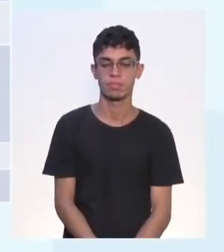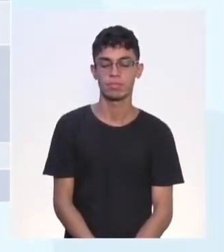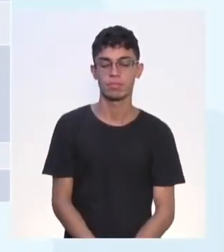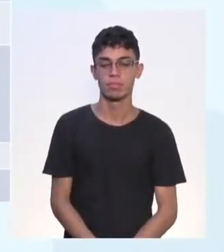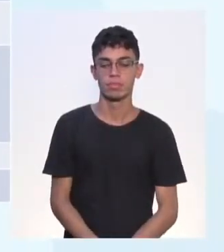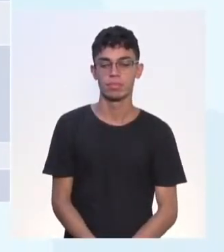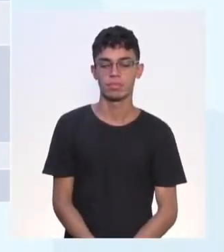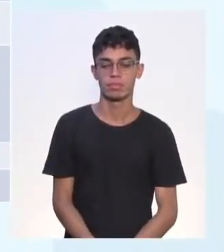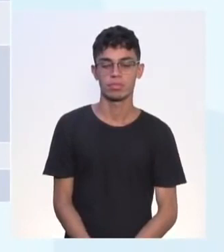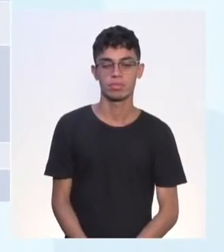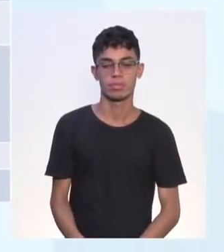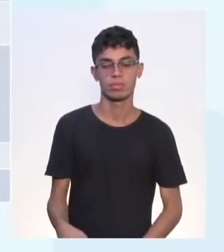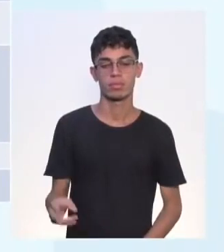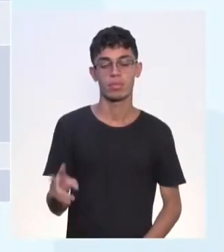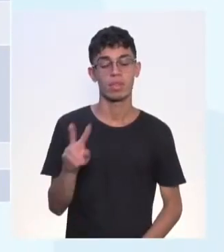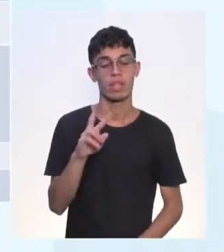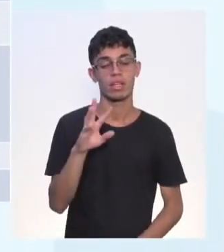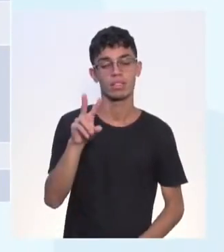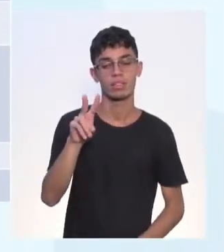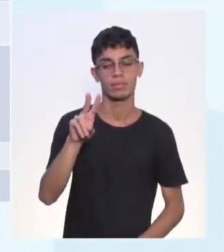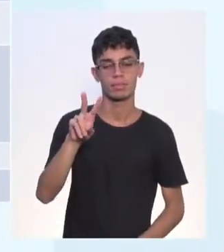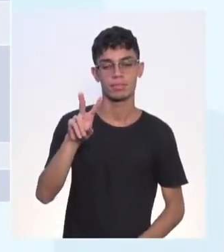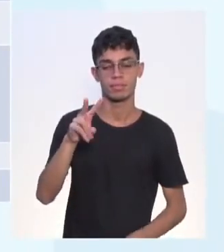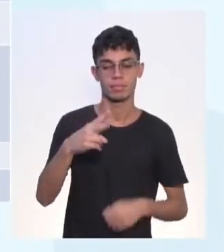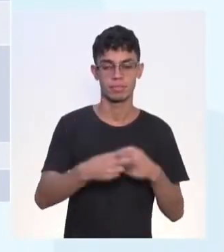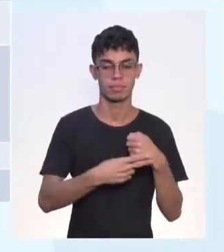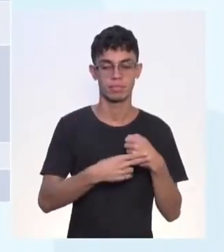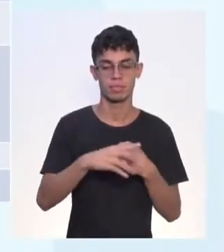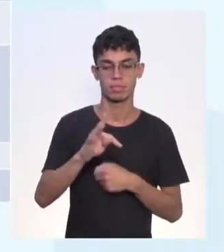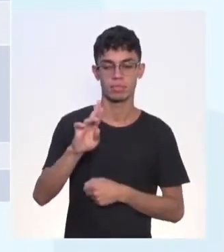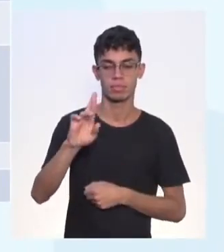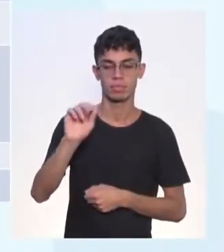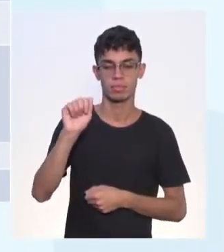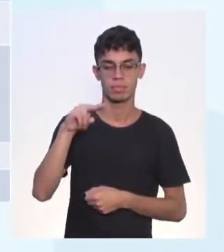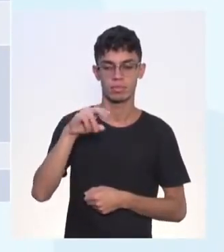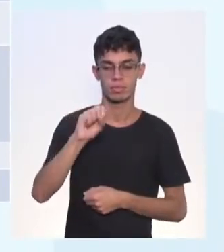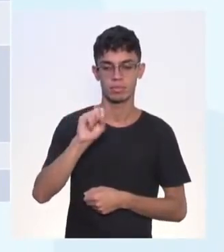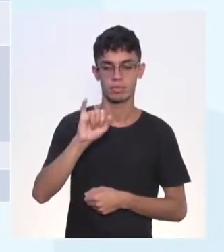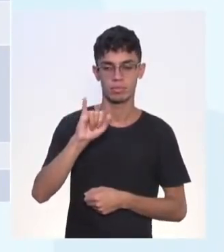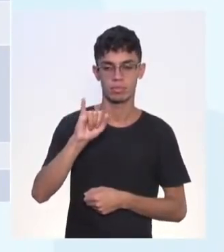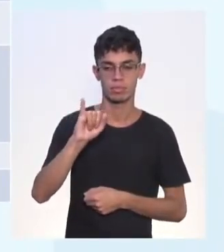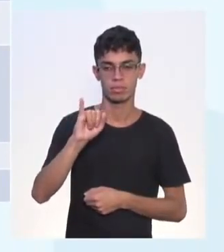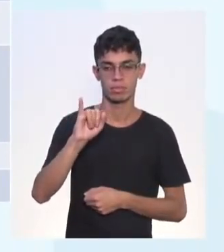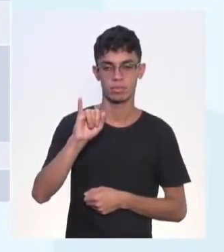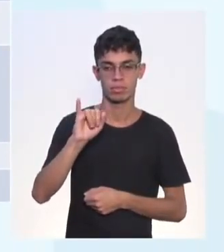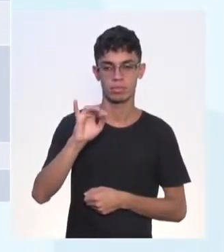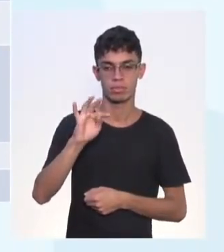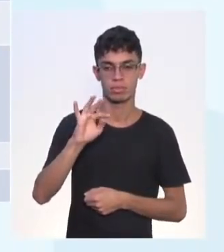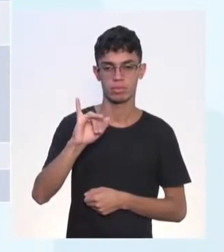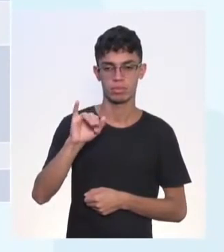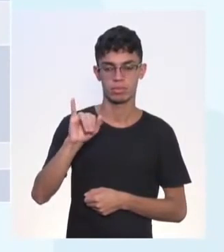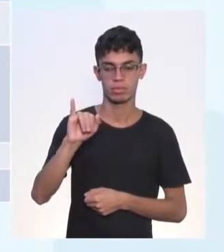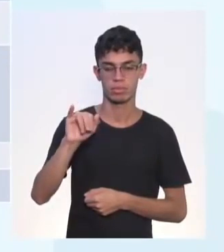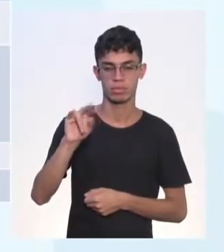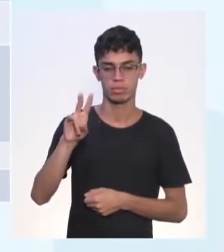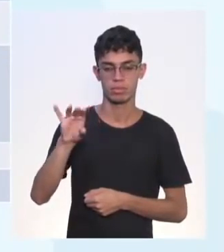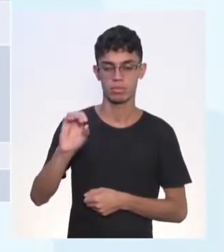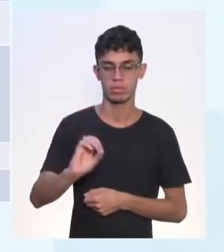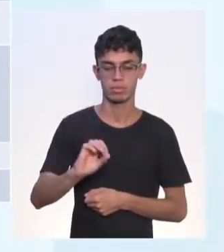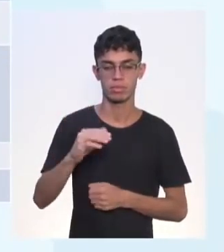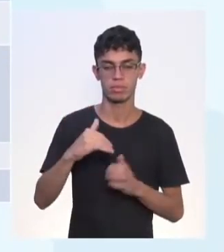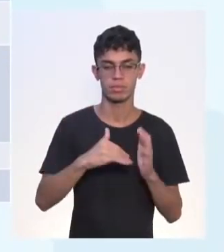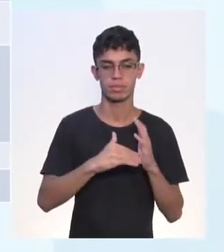transitivo, coube a pergunta, e é direto, como estou mandando aqui. Enfeita o tecido, a professora mandou, muito legal. E a última,